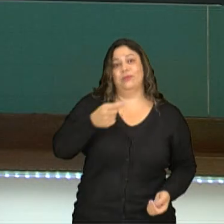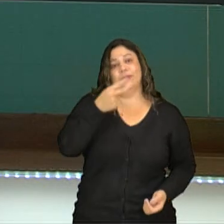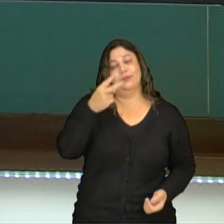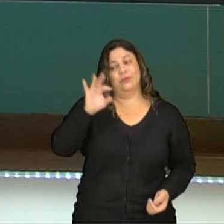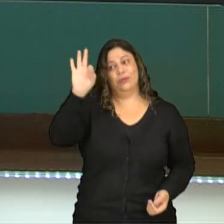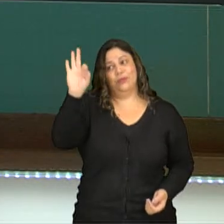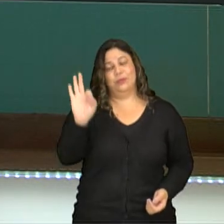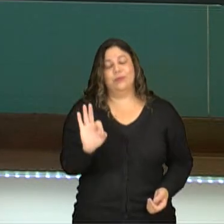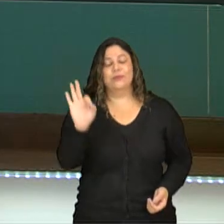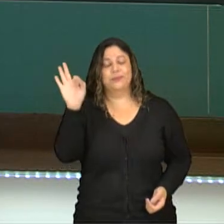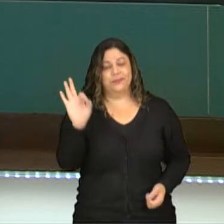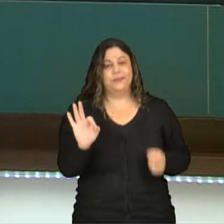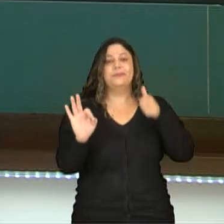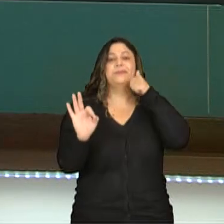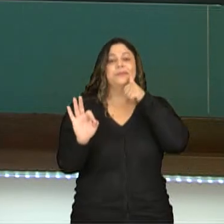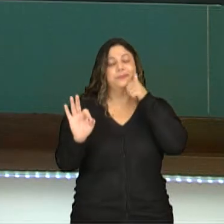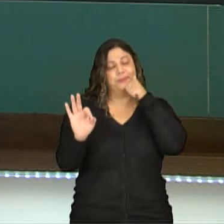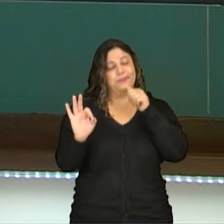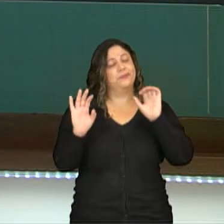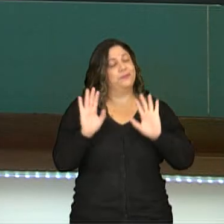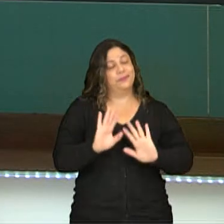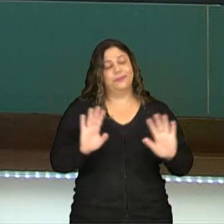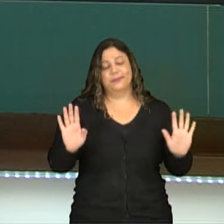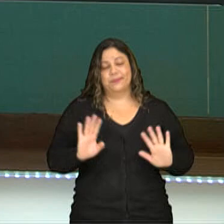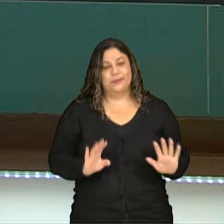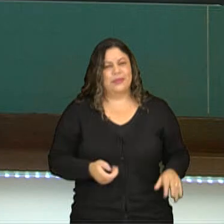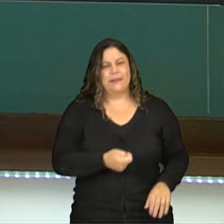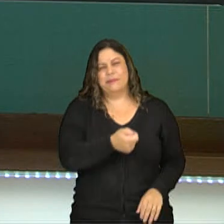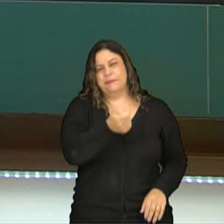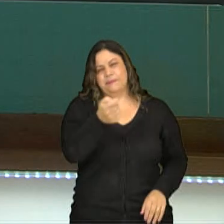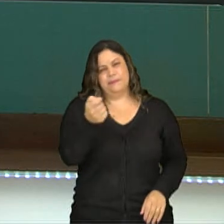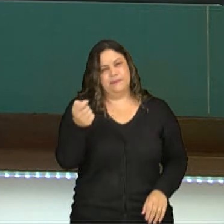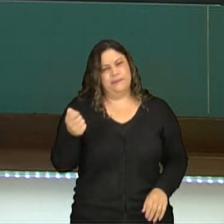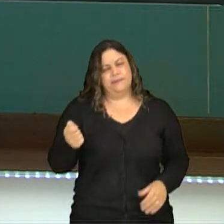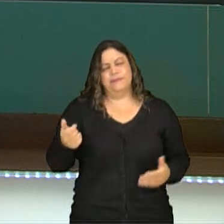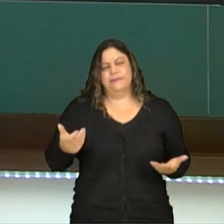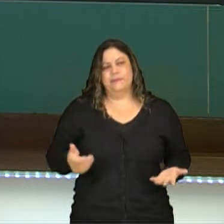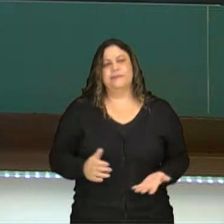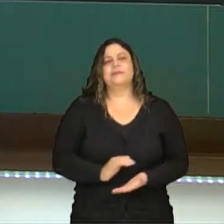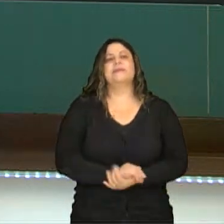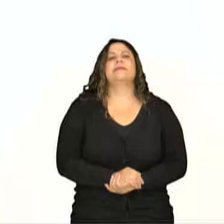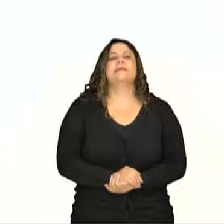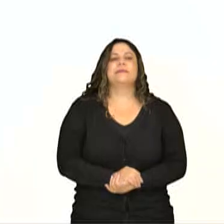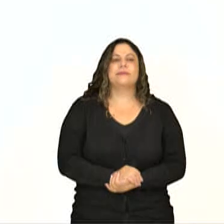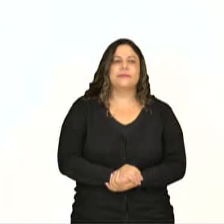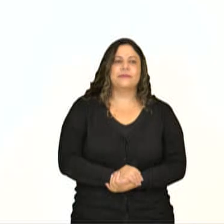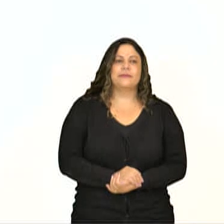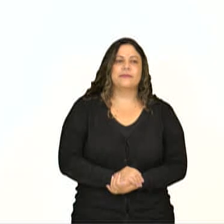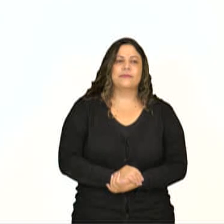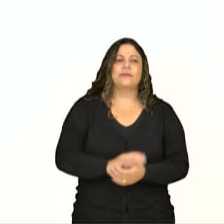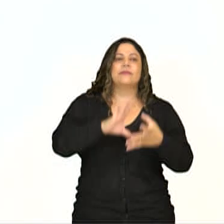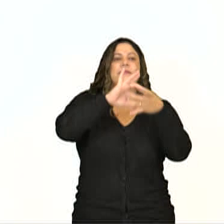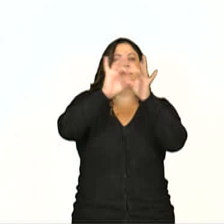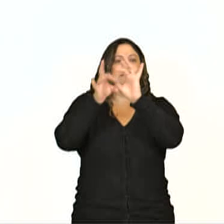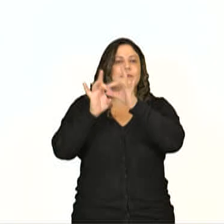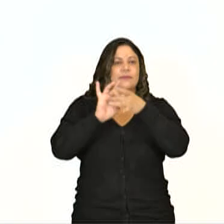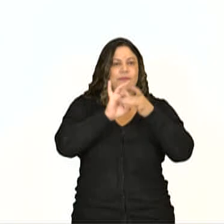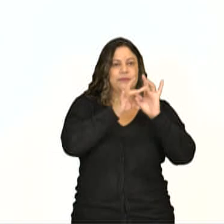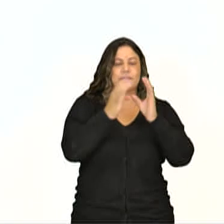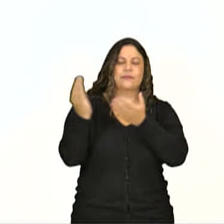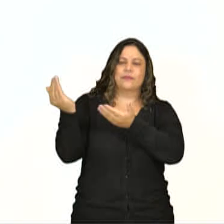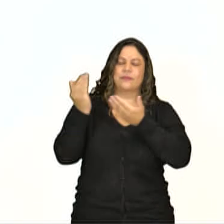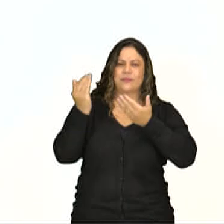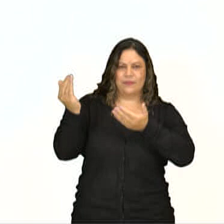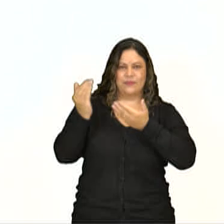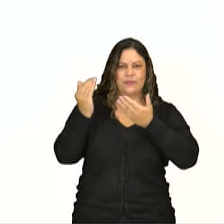2,2% das mulheres puderam competir. Então, pouquíssimas mulheres na primeira participação. Os Jogos Olímpicos da Juventude em